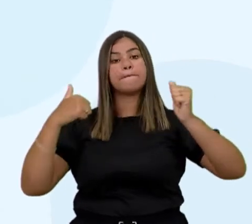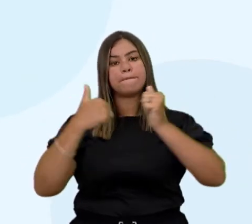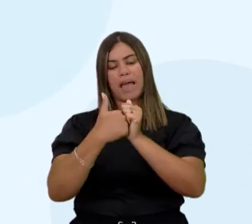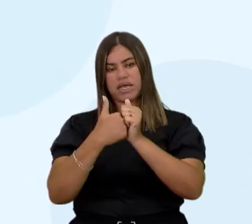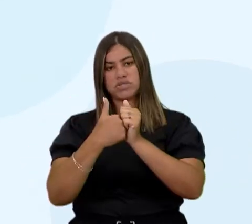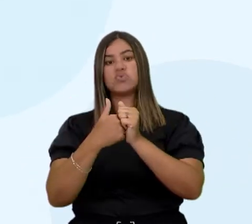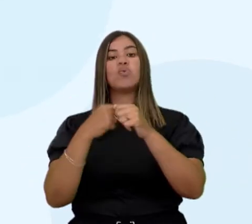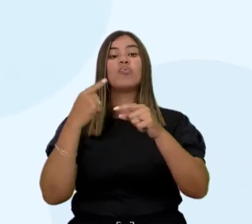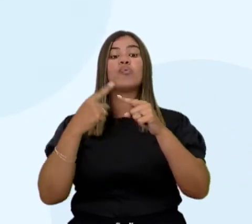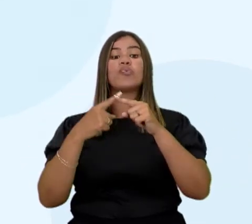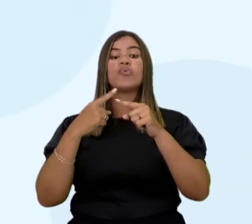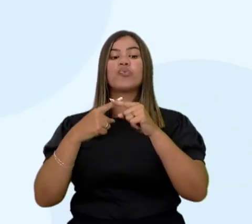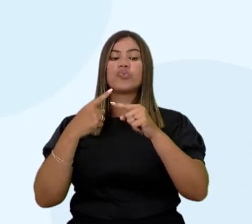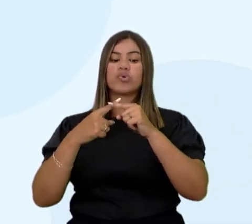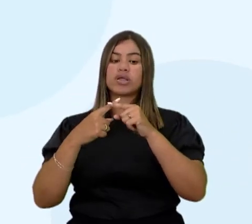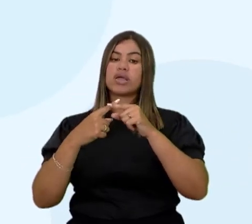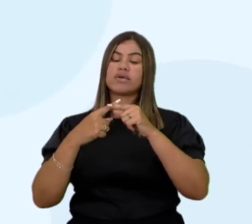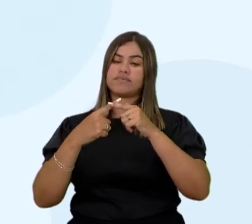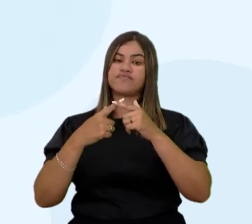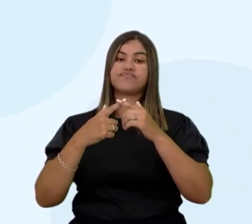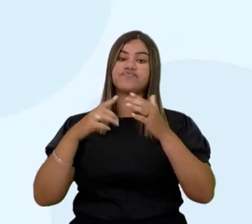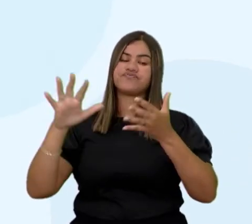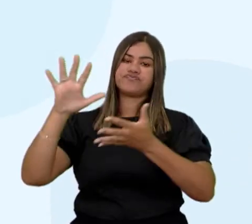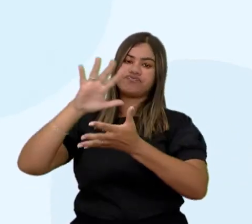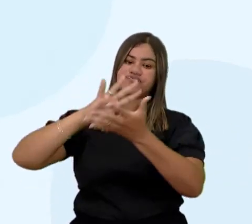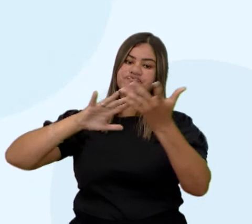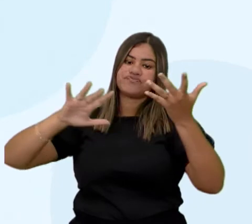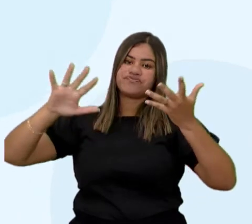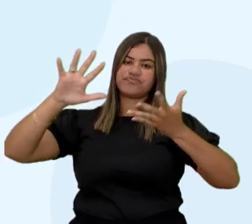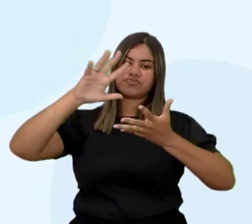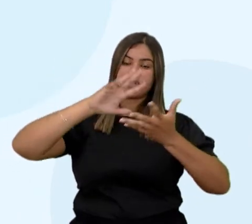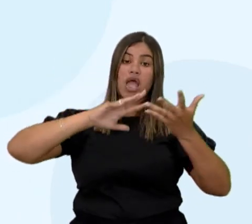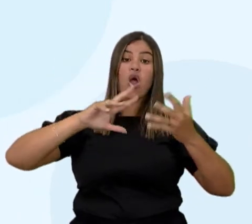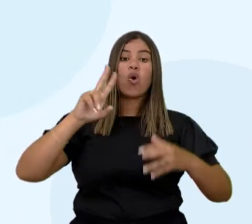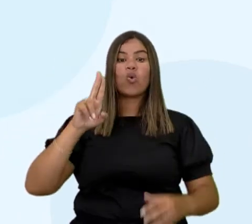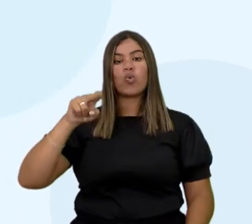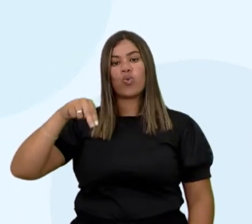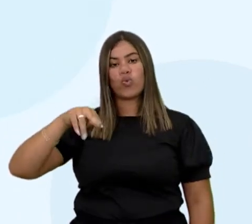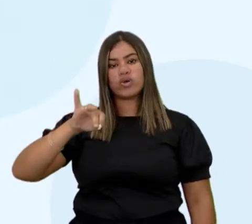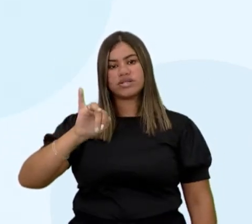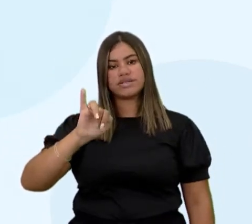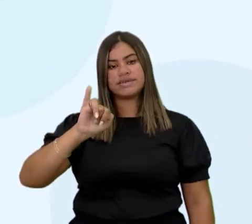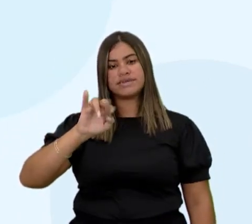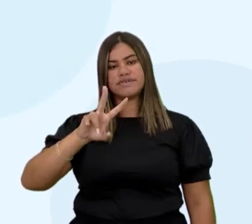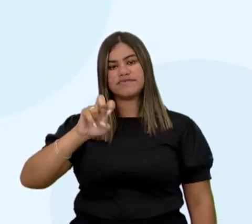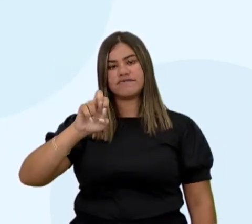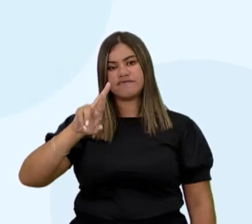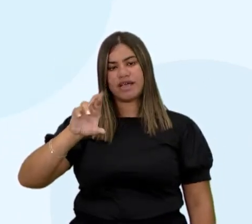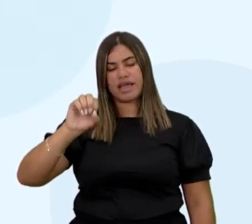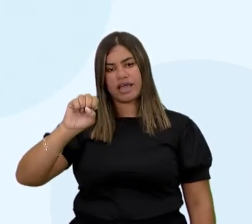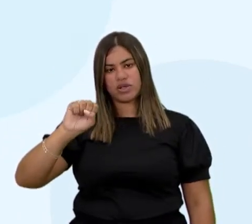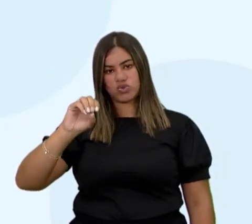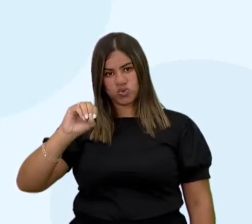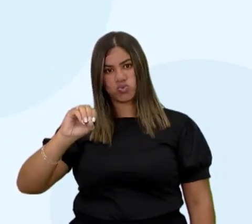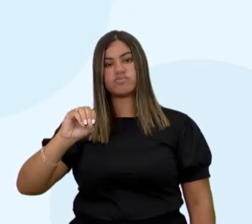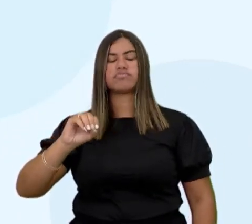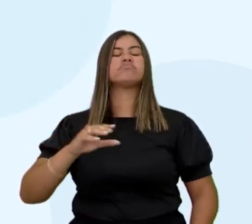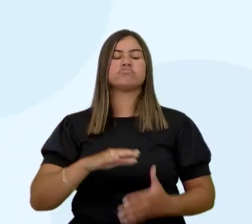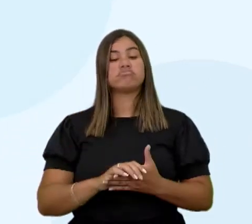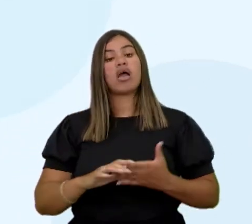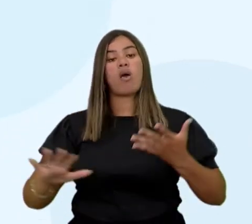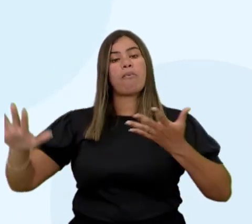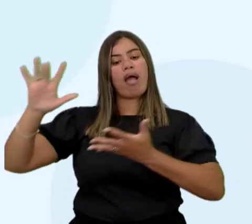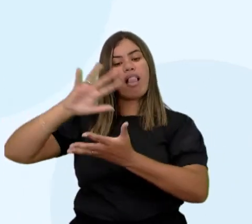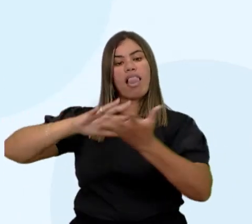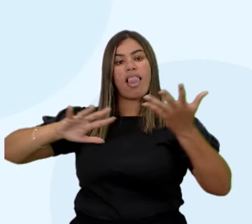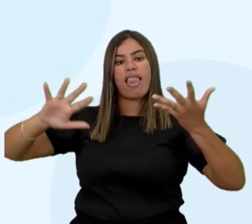as dimensões do universo, né, por isso a denominação de universo, né, é uma questão aí universal, tá certo? Para vocês terem uma ideia,